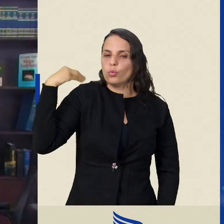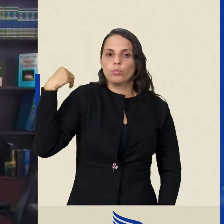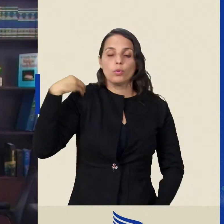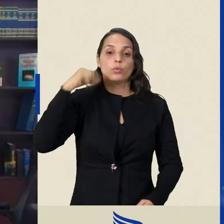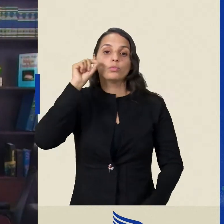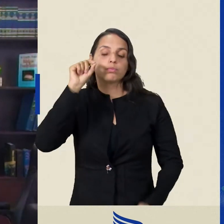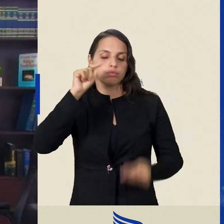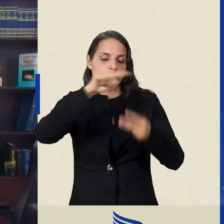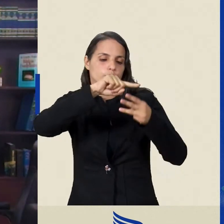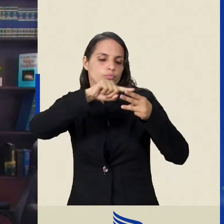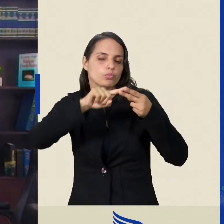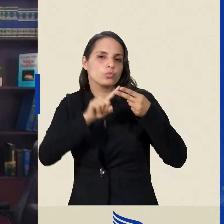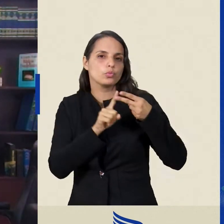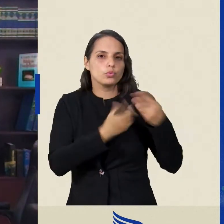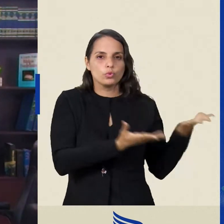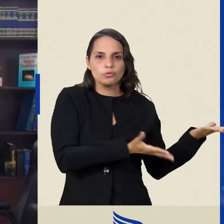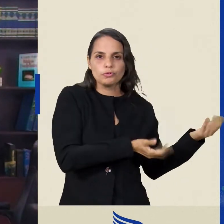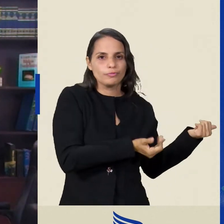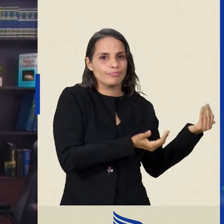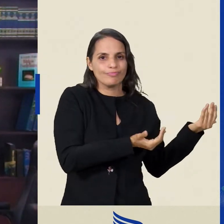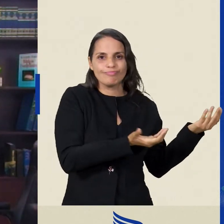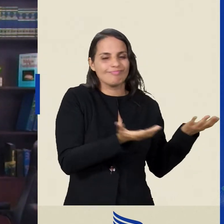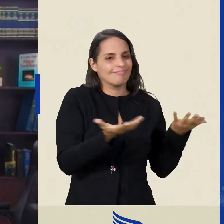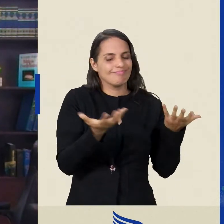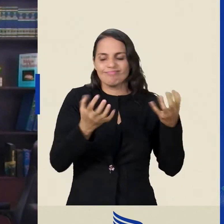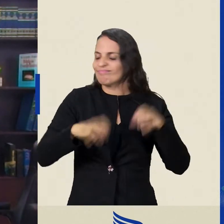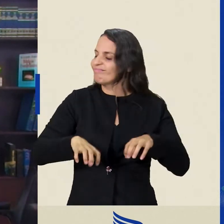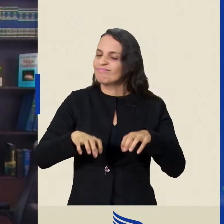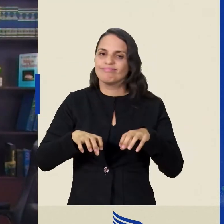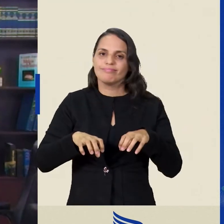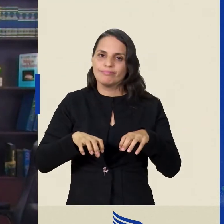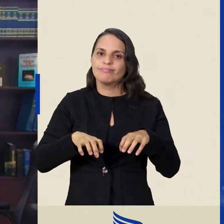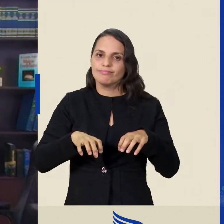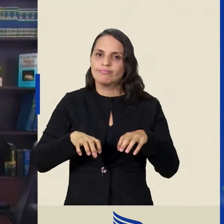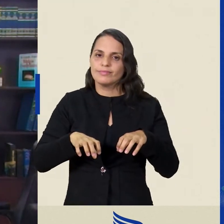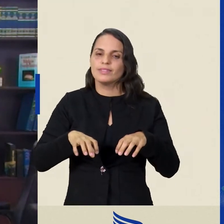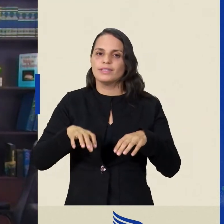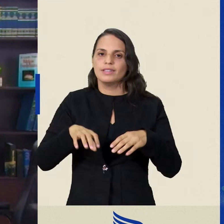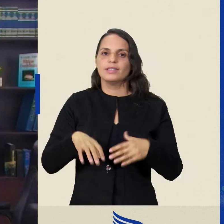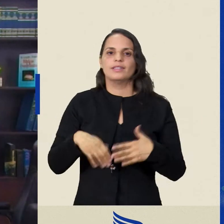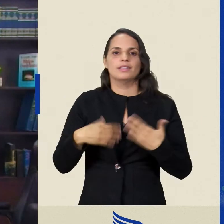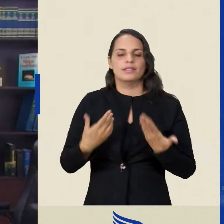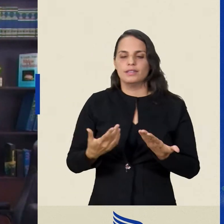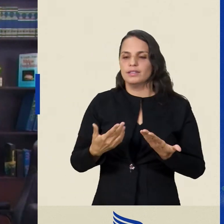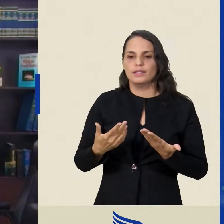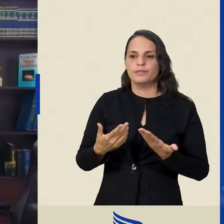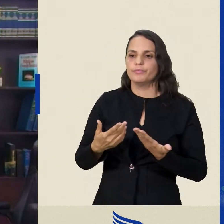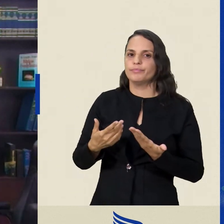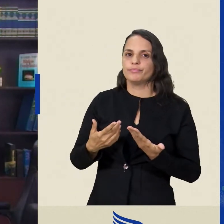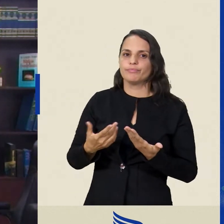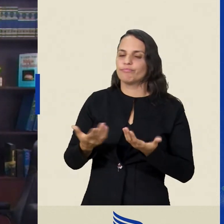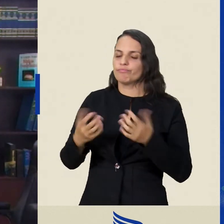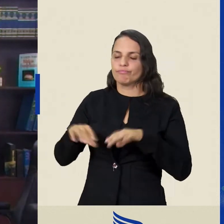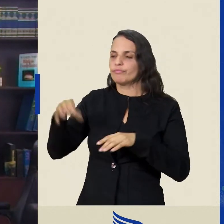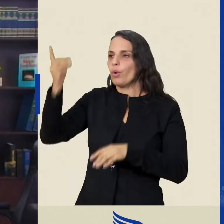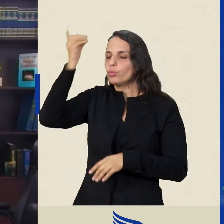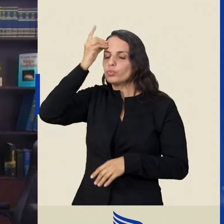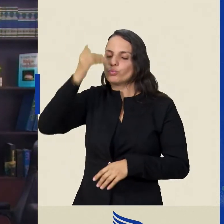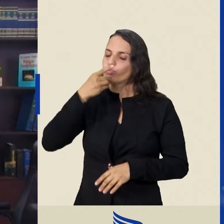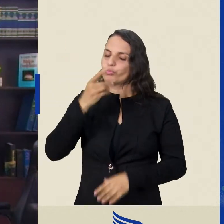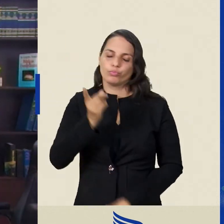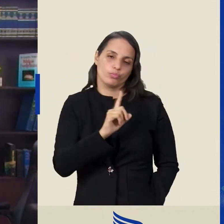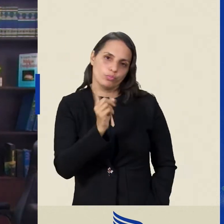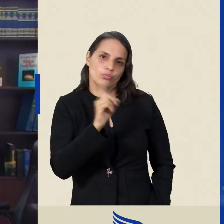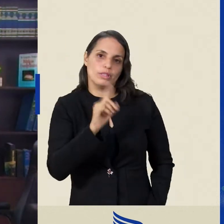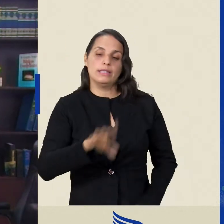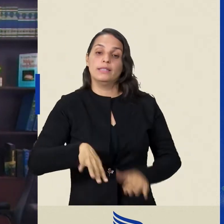porém os mesmos não corresponderam ao chamado divino para exercerem o dom de profecia.